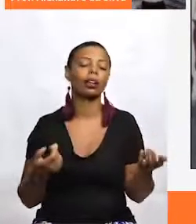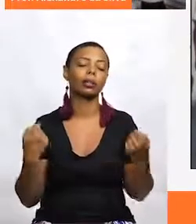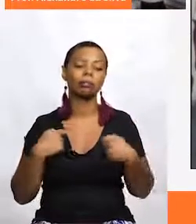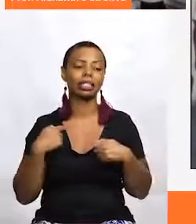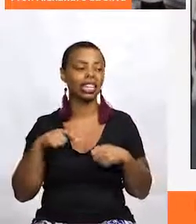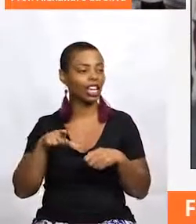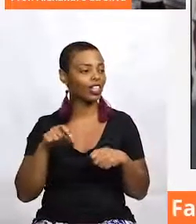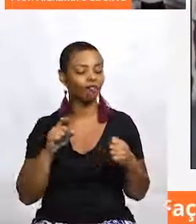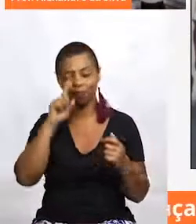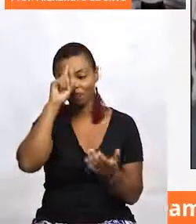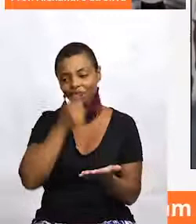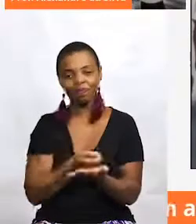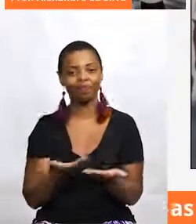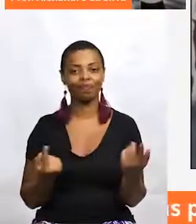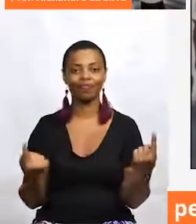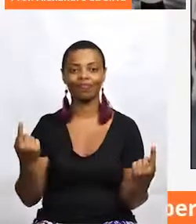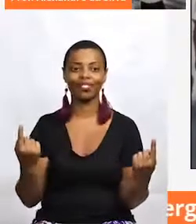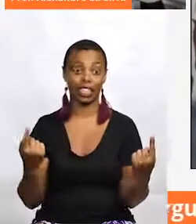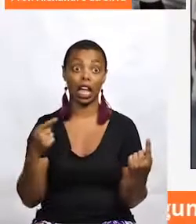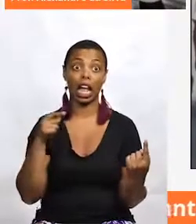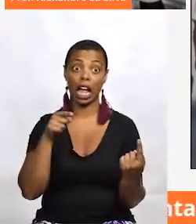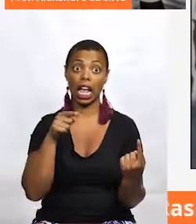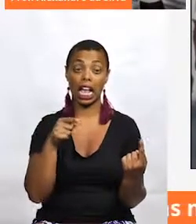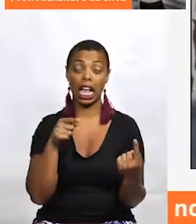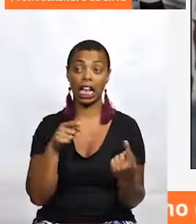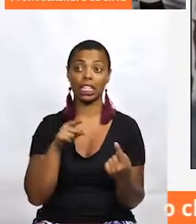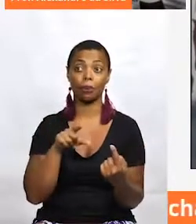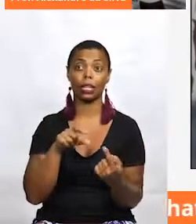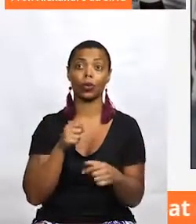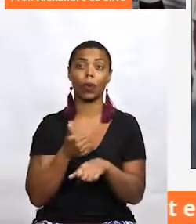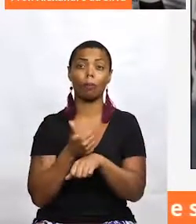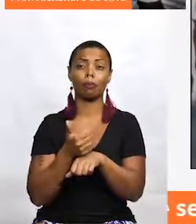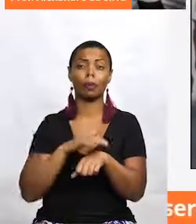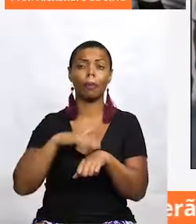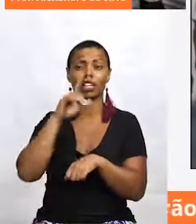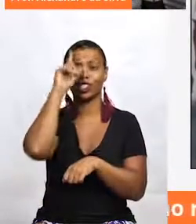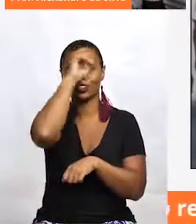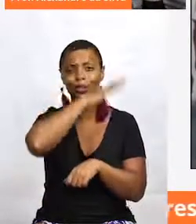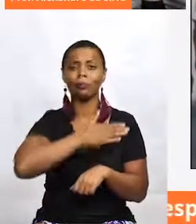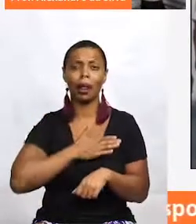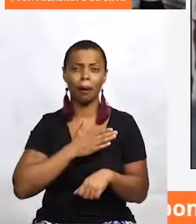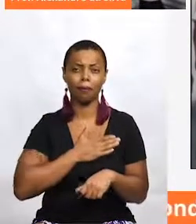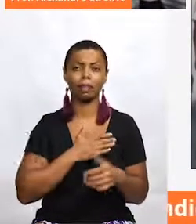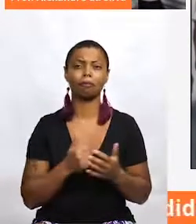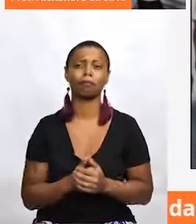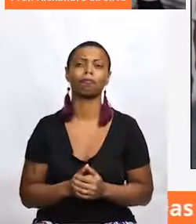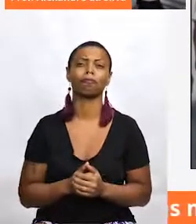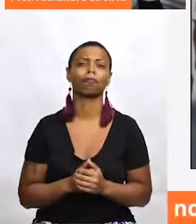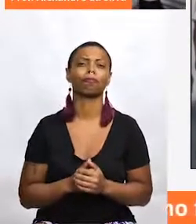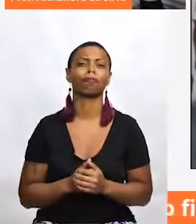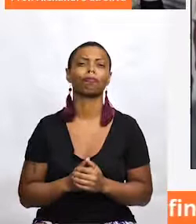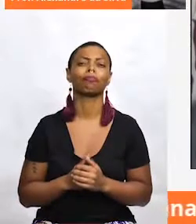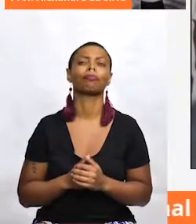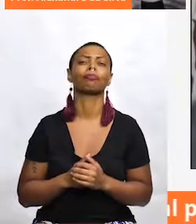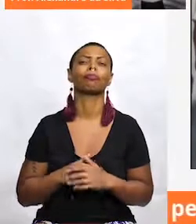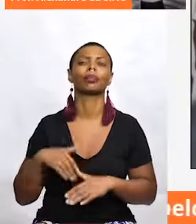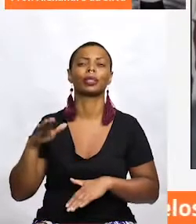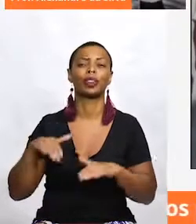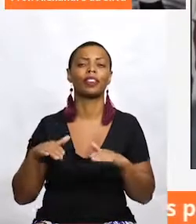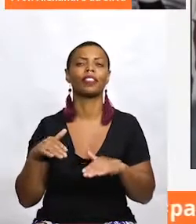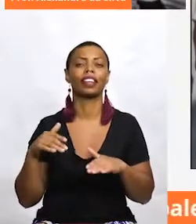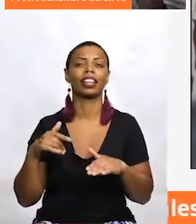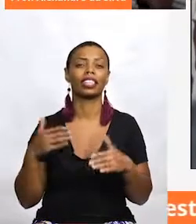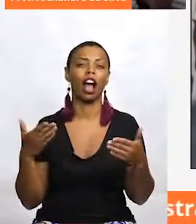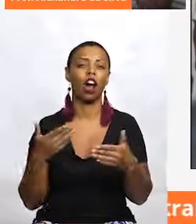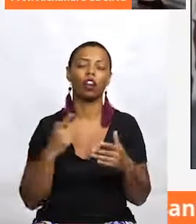sido uma das escolhas profissionais mais difíceis. Talvez essas, as últimas que eu tenho feito também, sejam as mais